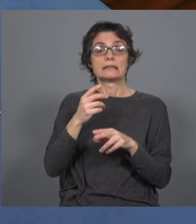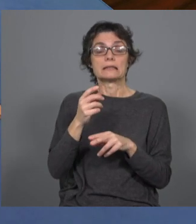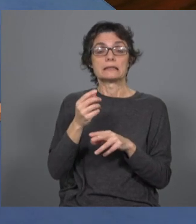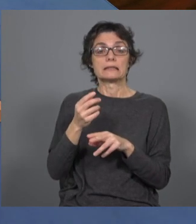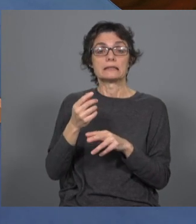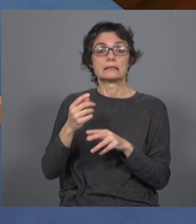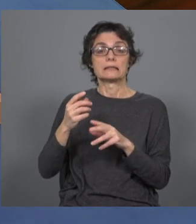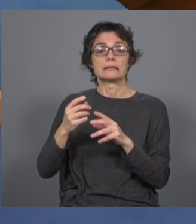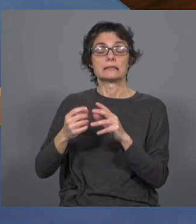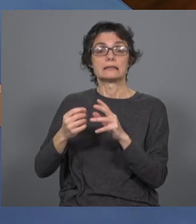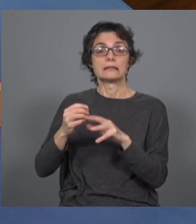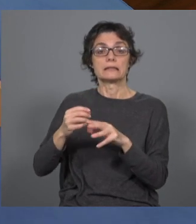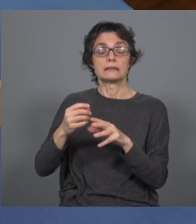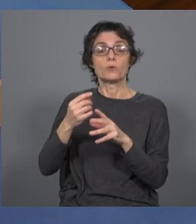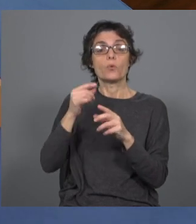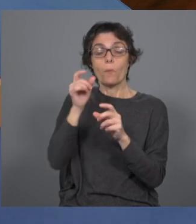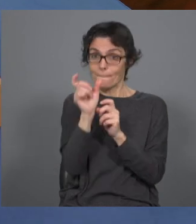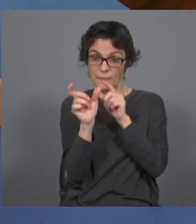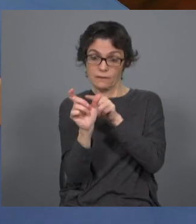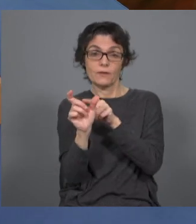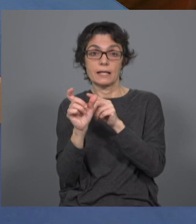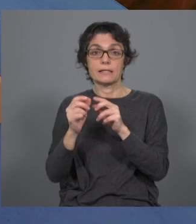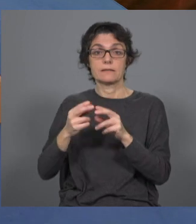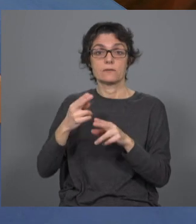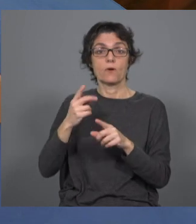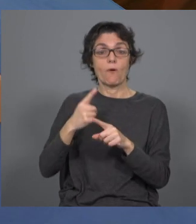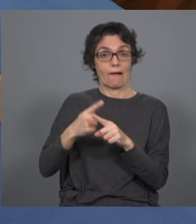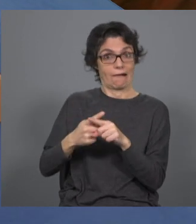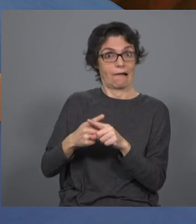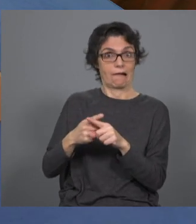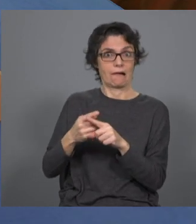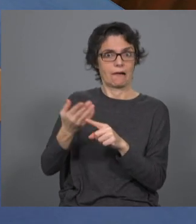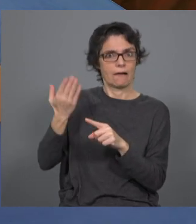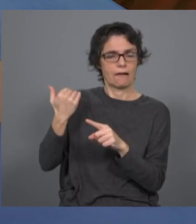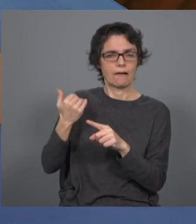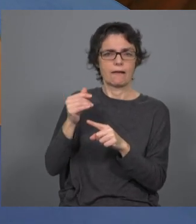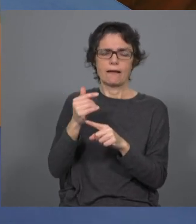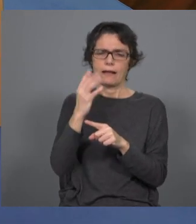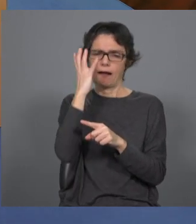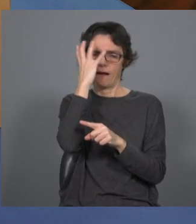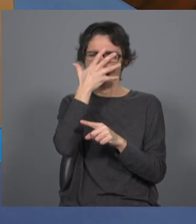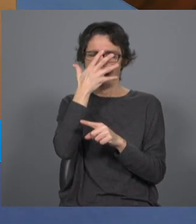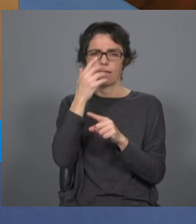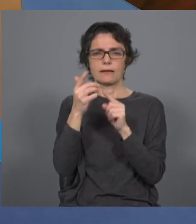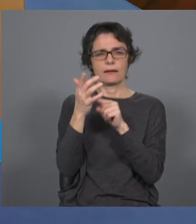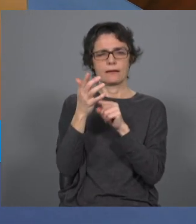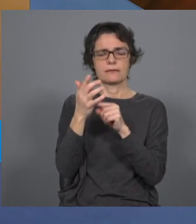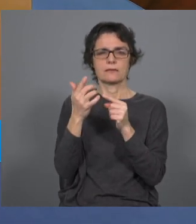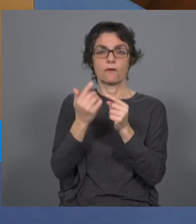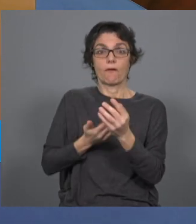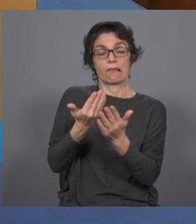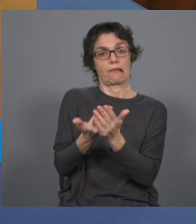para amplificar as emoções da personagem que estava no palco. Essa